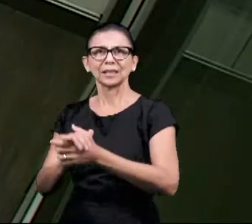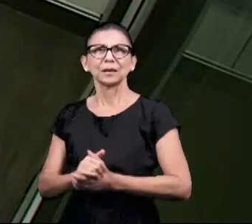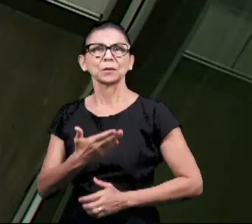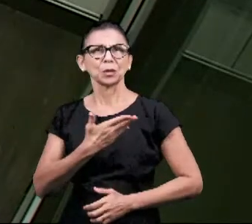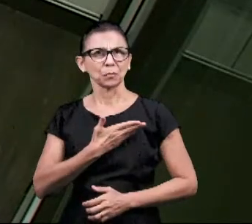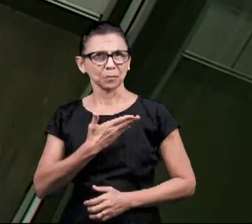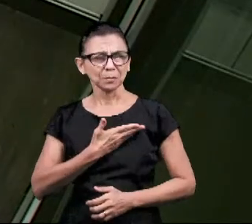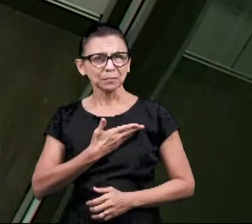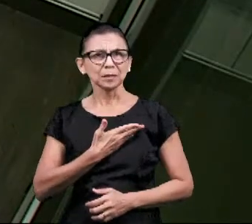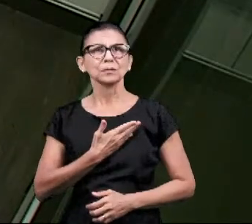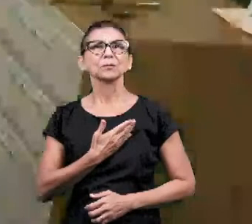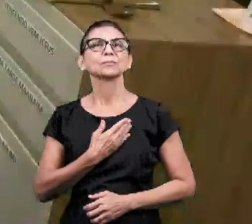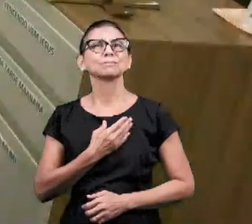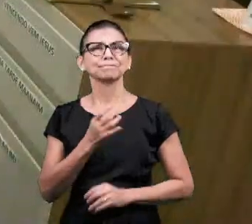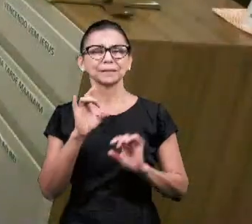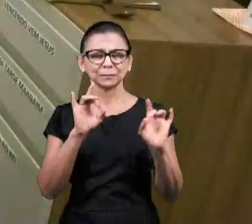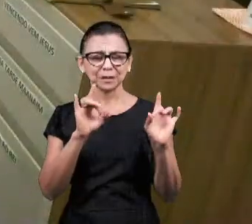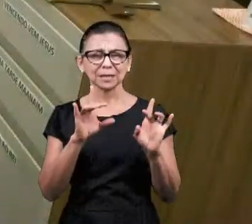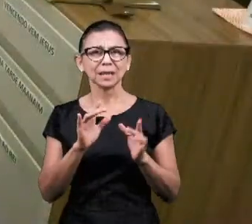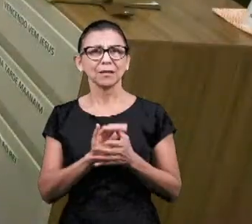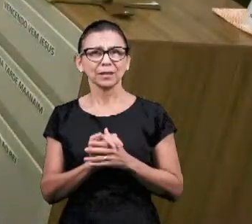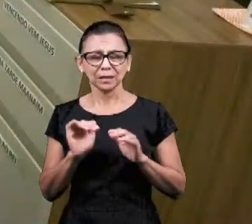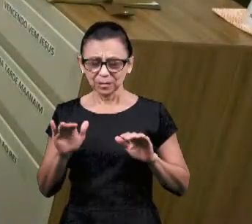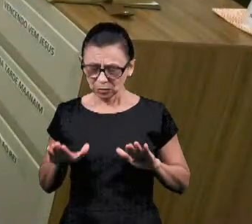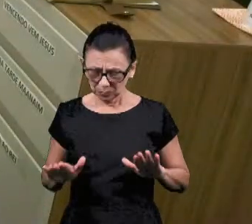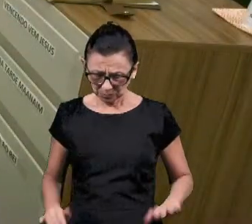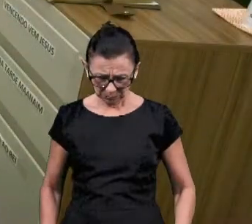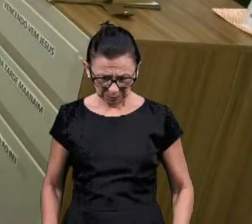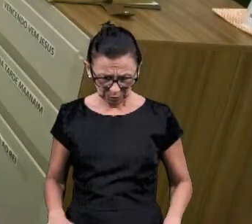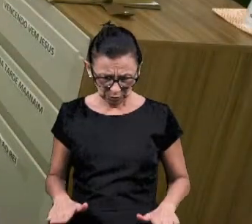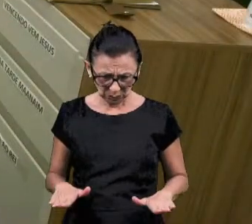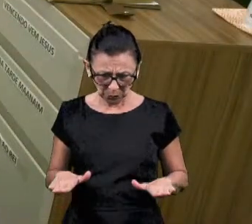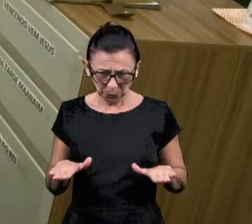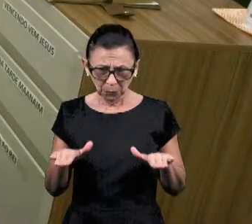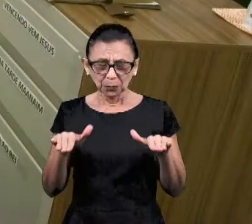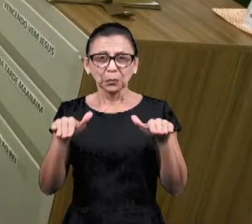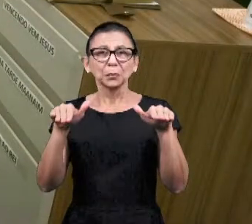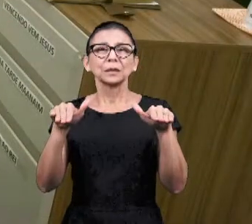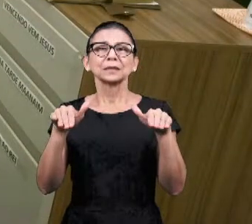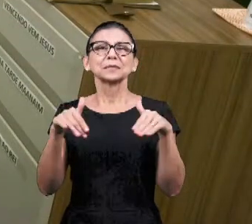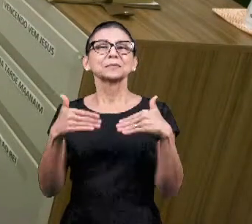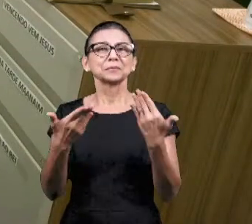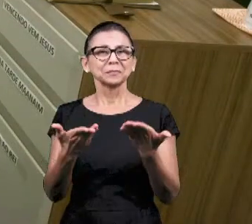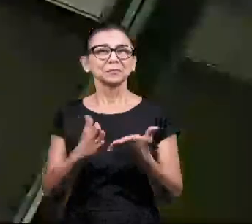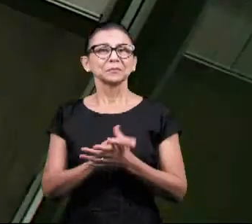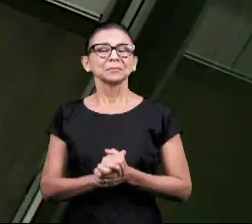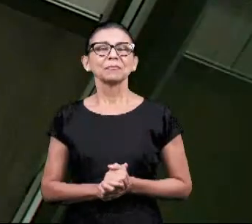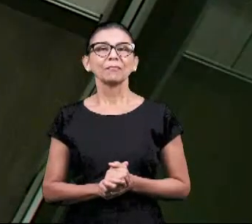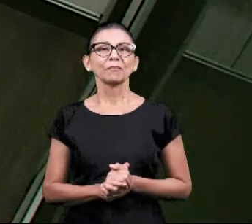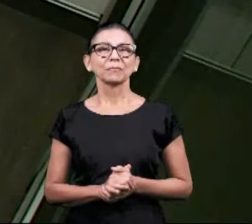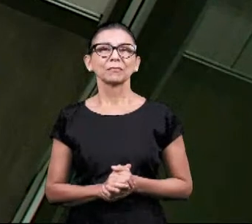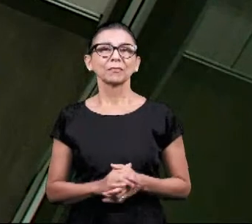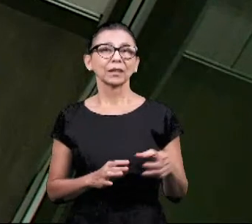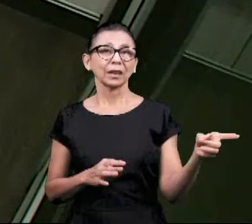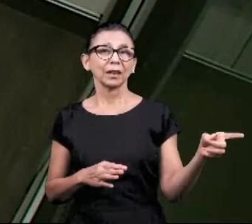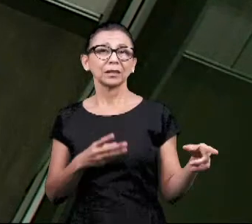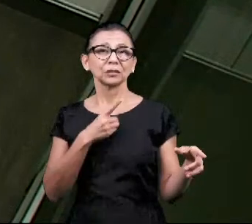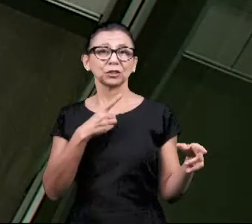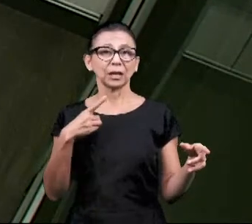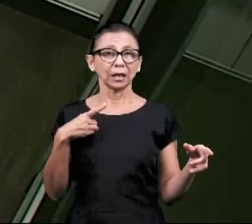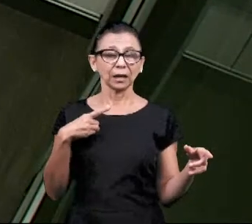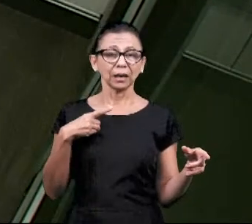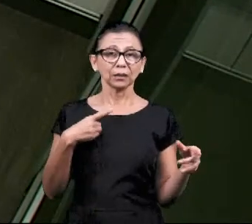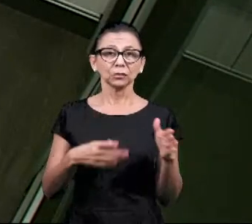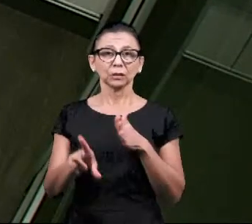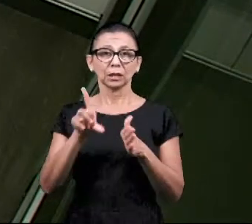o senhor se converteu, ele se converteu depois? Depois. Ele chegou primeiro ao ministério? Chegou, foi diácono e ungido